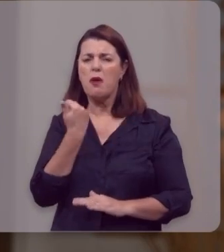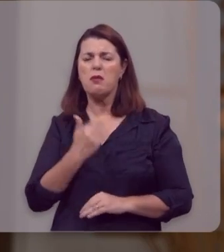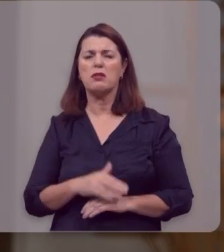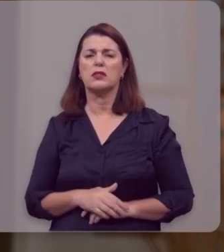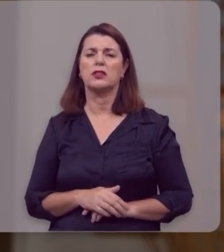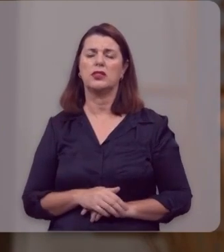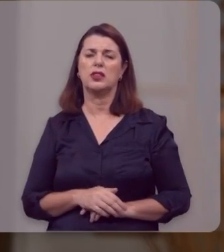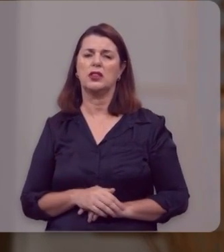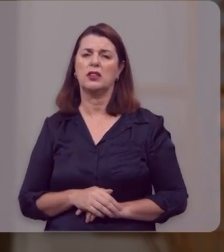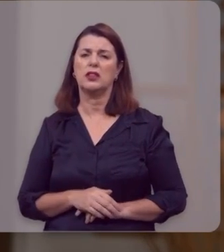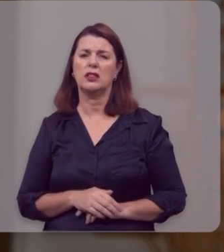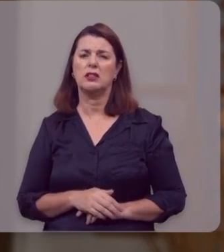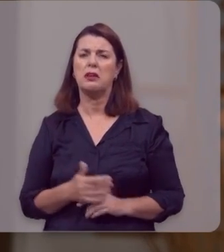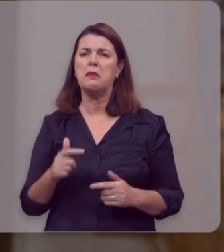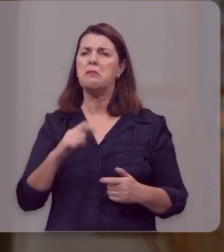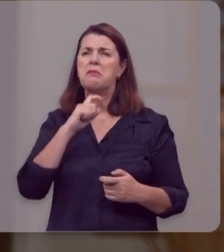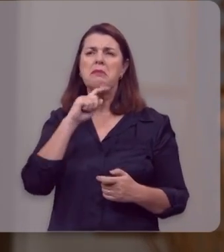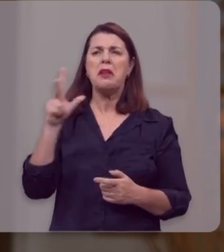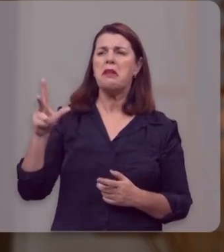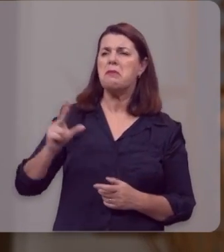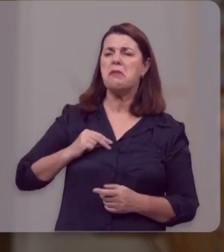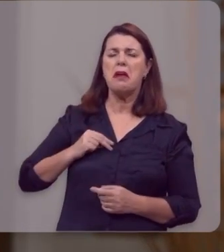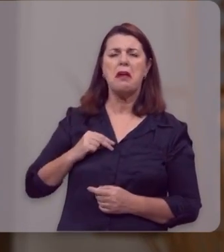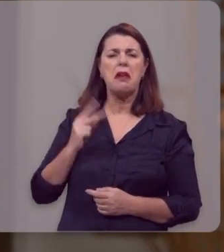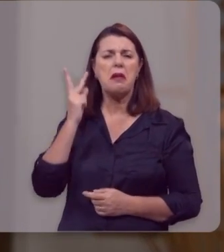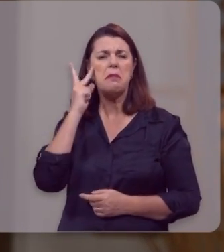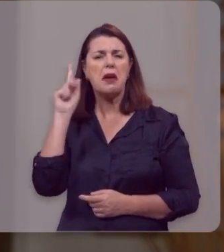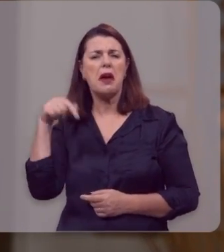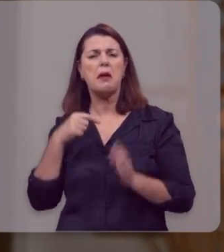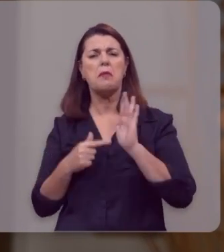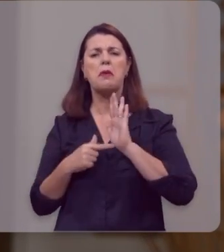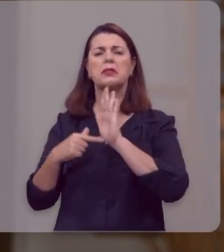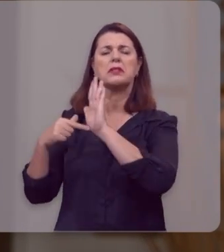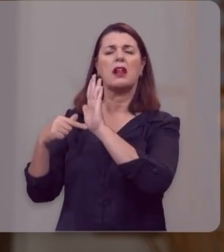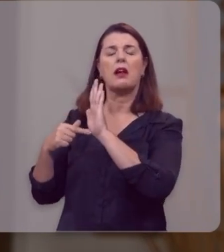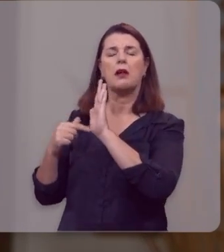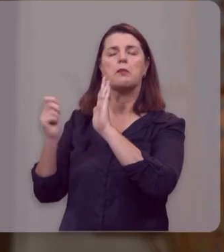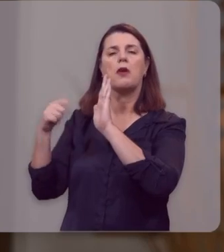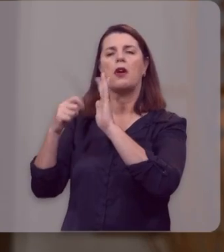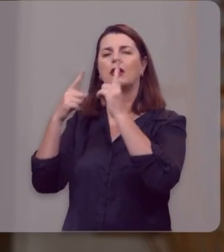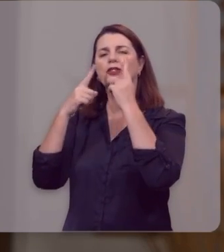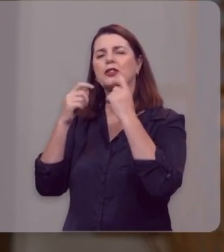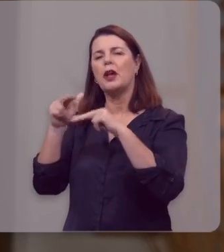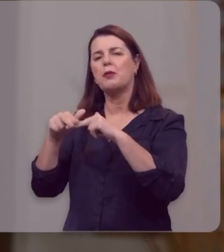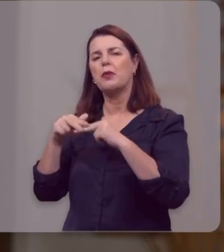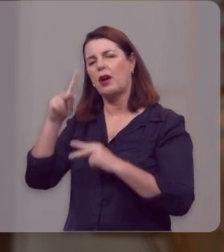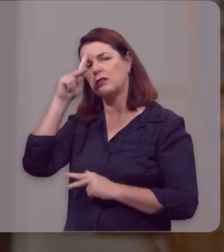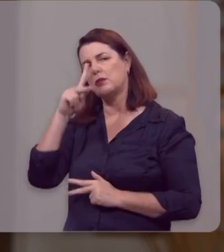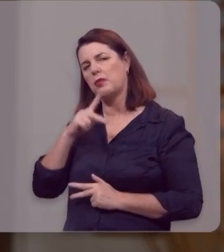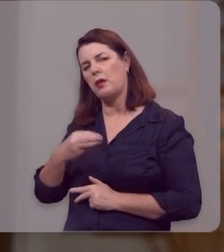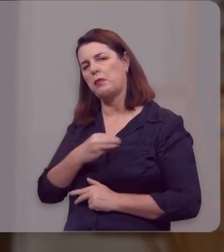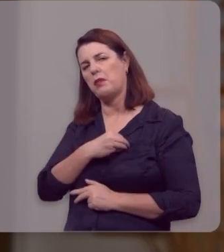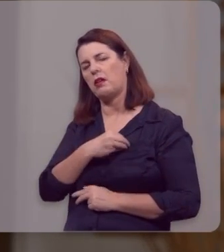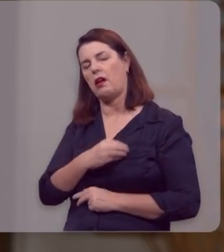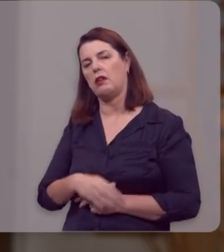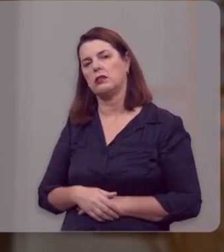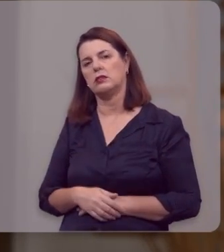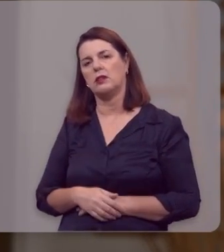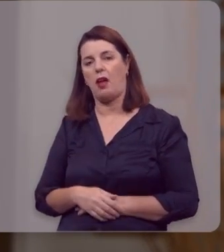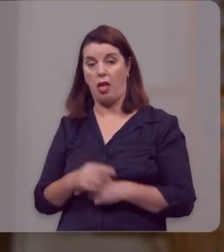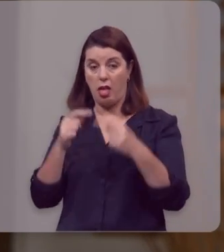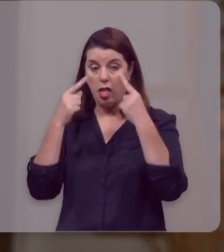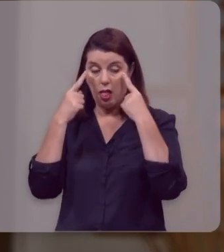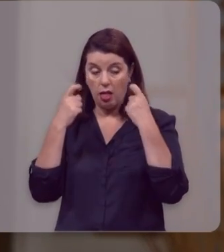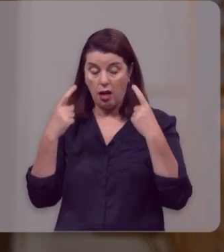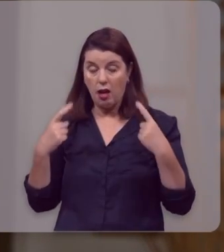não tem méritos para apresentar, é capaz de chorar pelos seus pecados. Essa é a